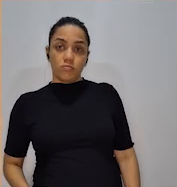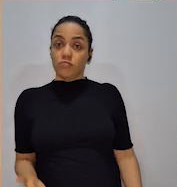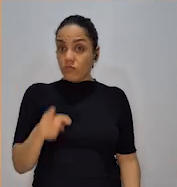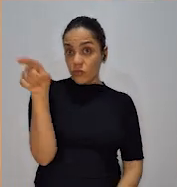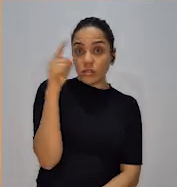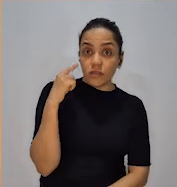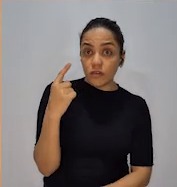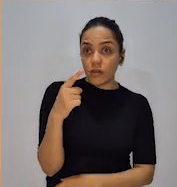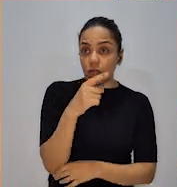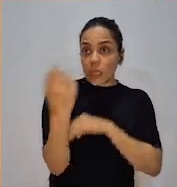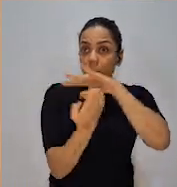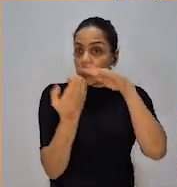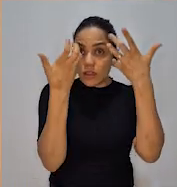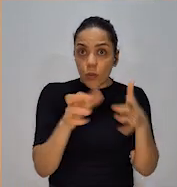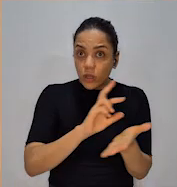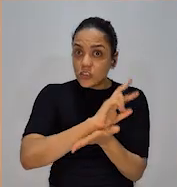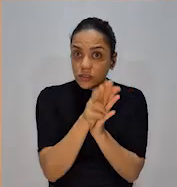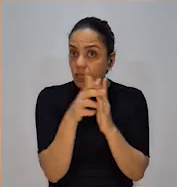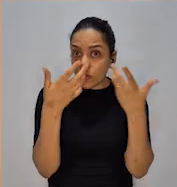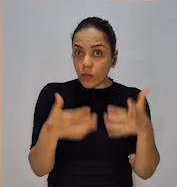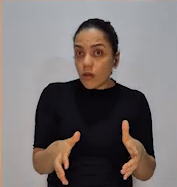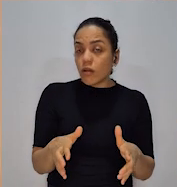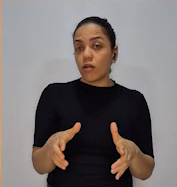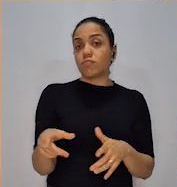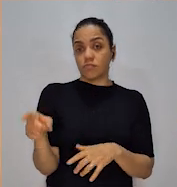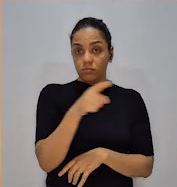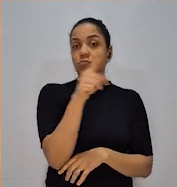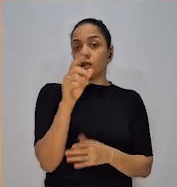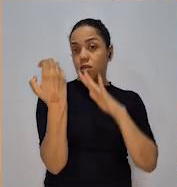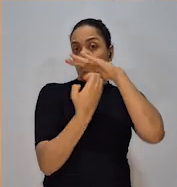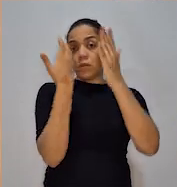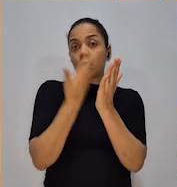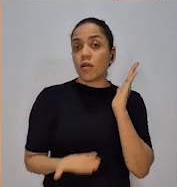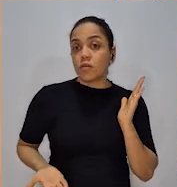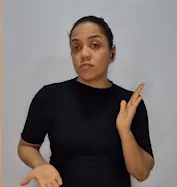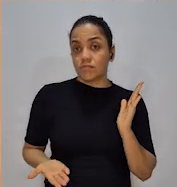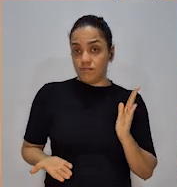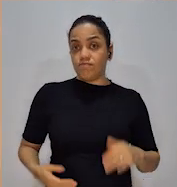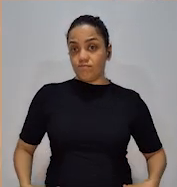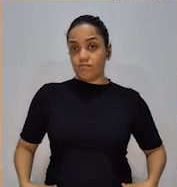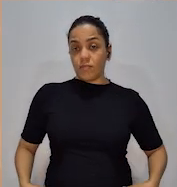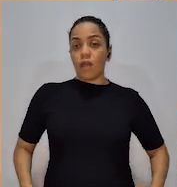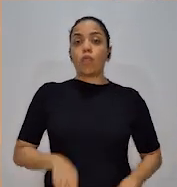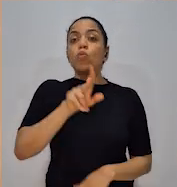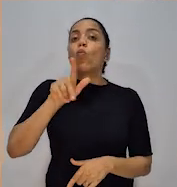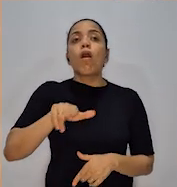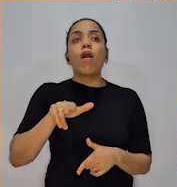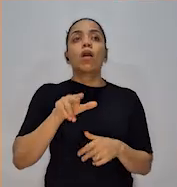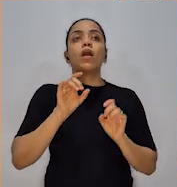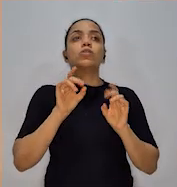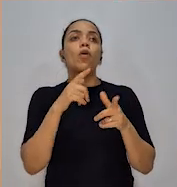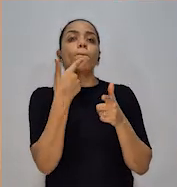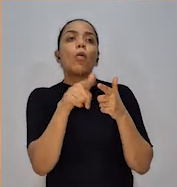levarem em conta realmente as temáticas, as questões de diversidade. E as questões não são só os problemas, são as temáticas